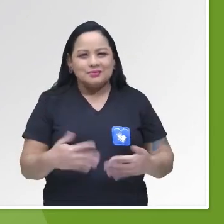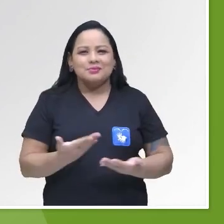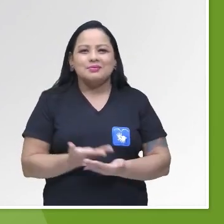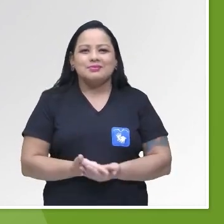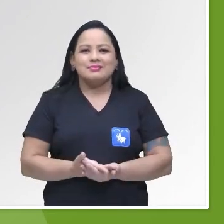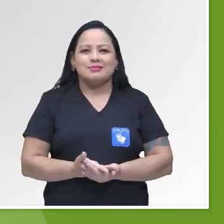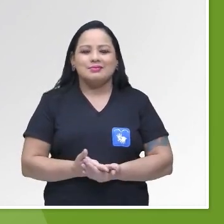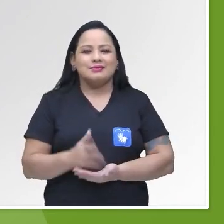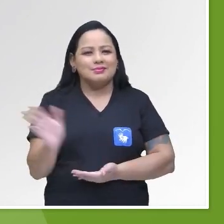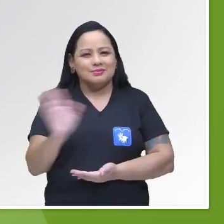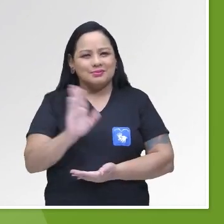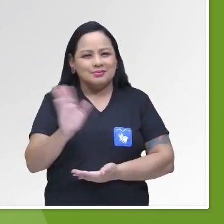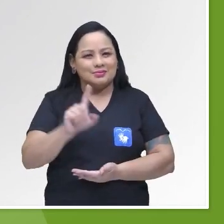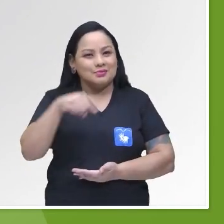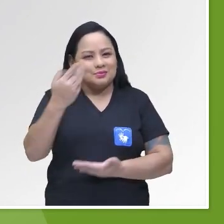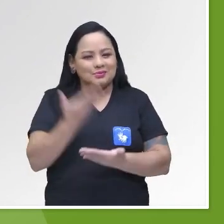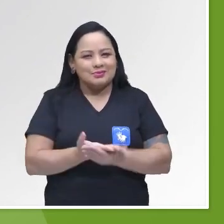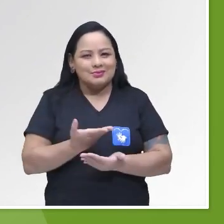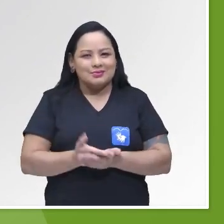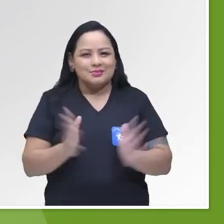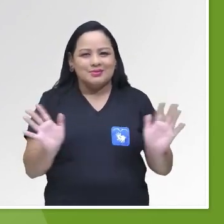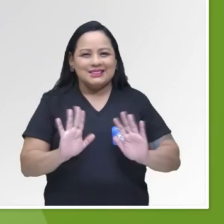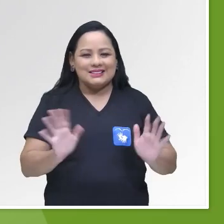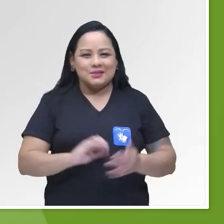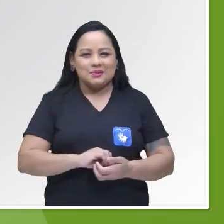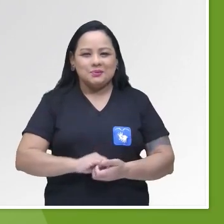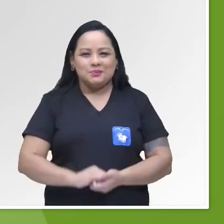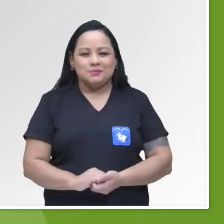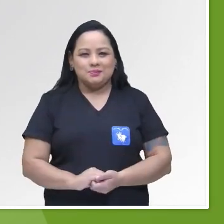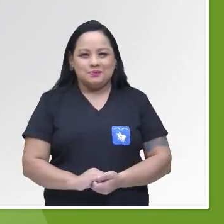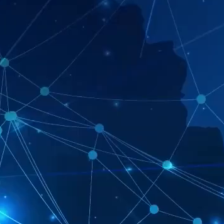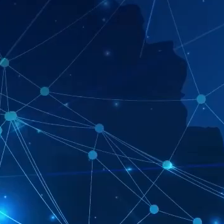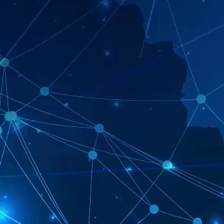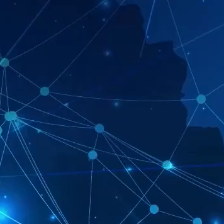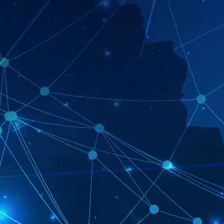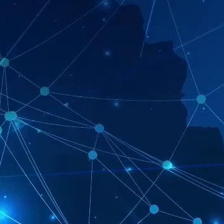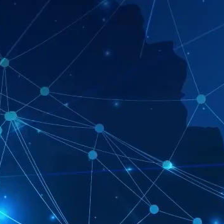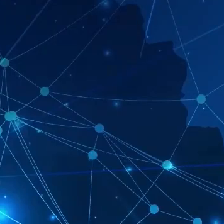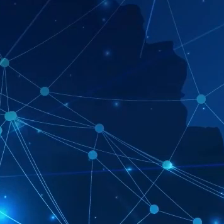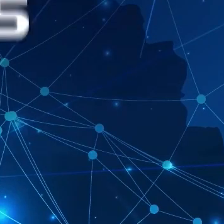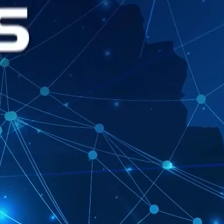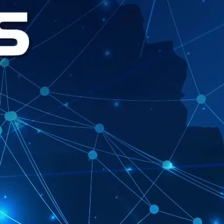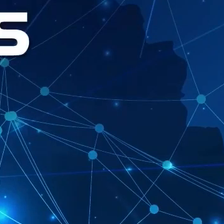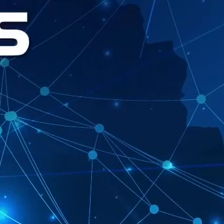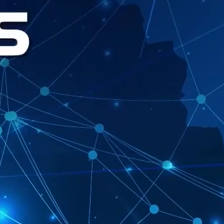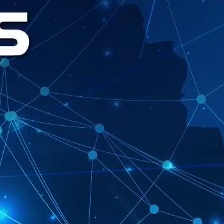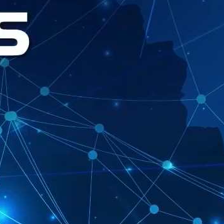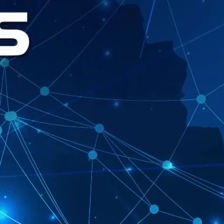e até a próxima aula. Tchau!